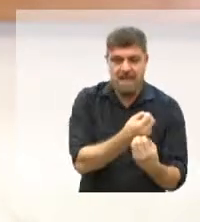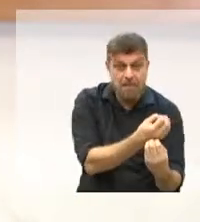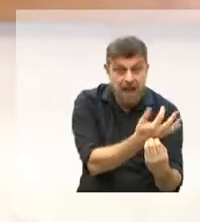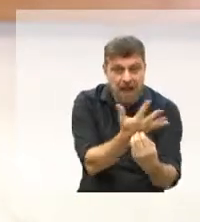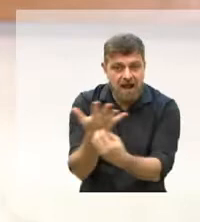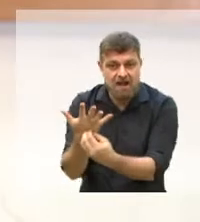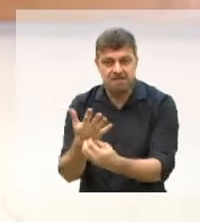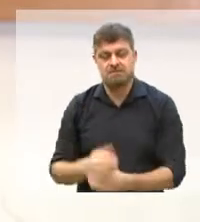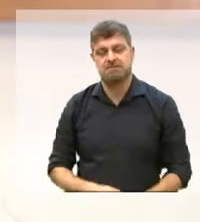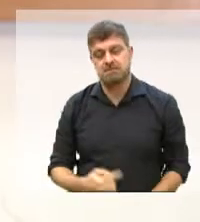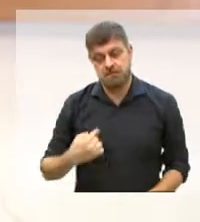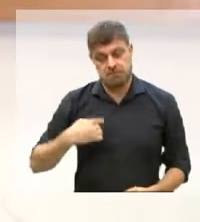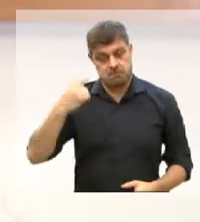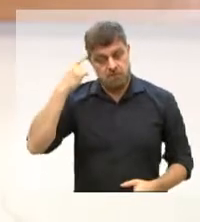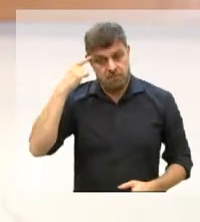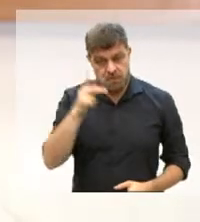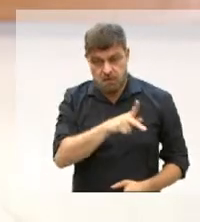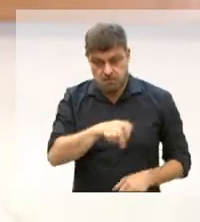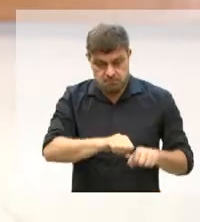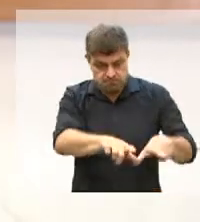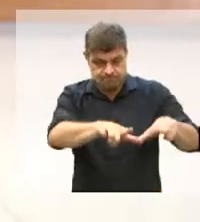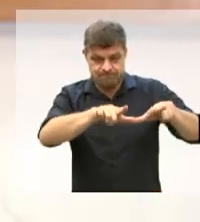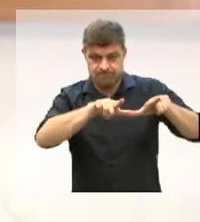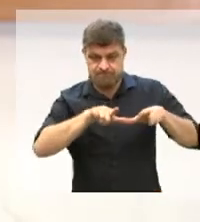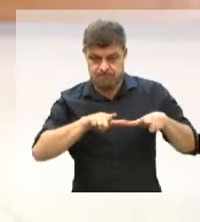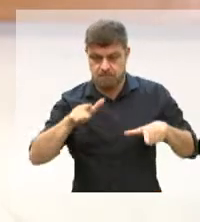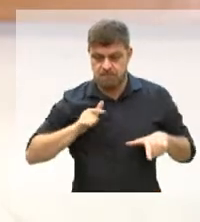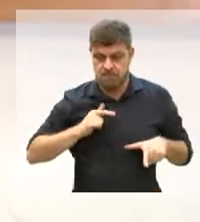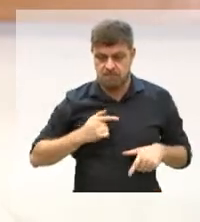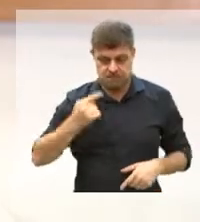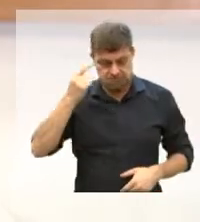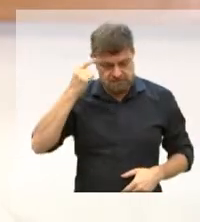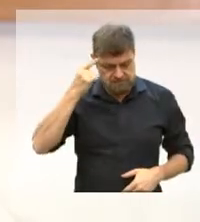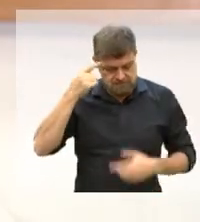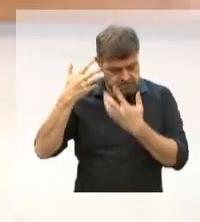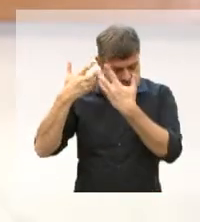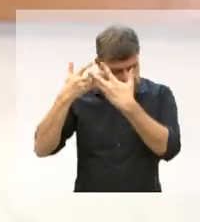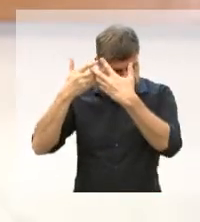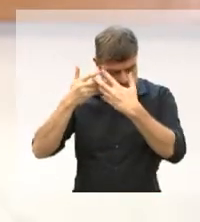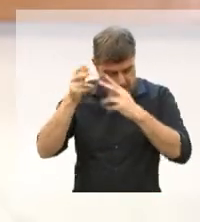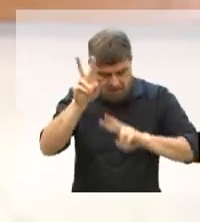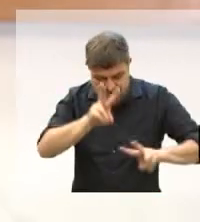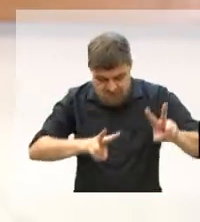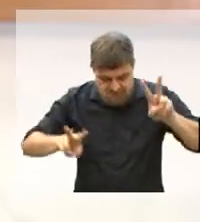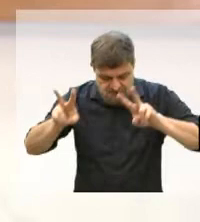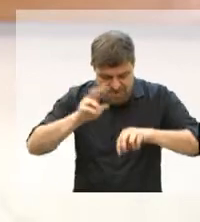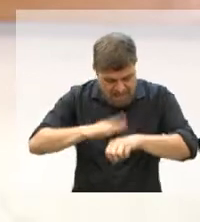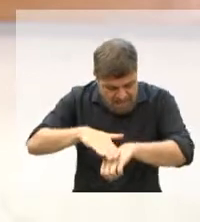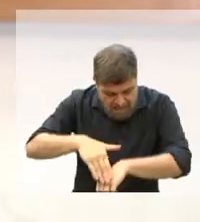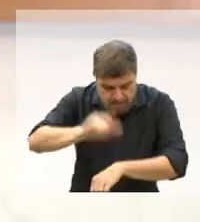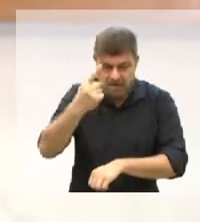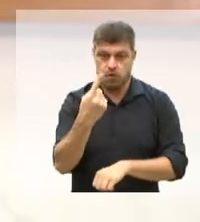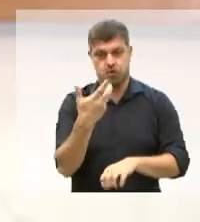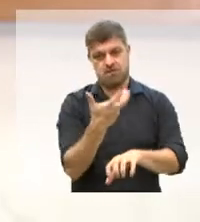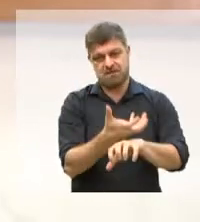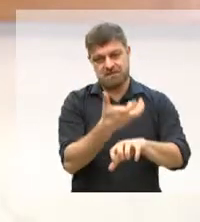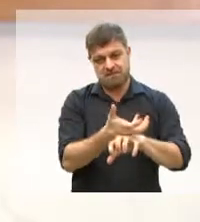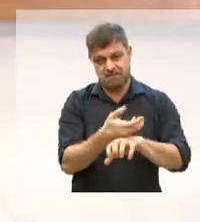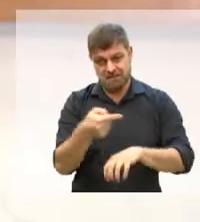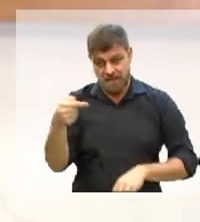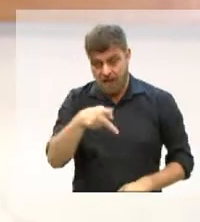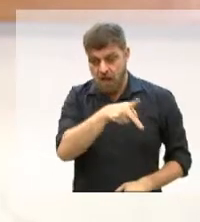Então eu penso que a formação do professor, ela precisa ter esse olhar ampliado, porque ele é, na verdade, um professor que trabalha no